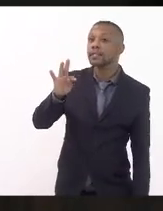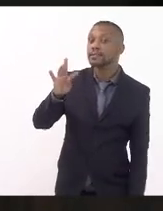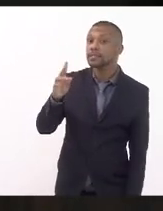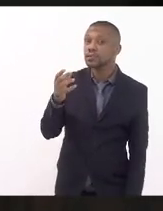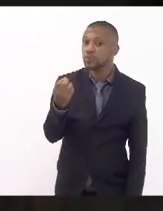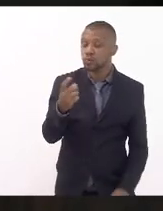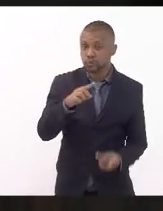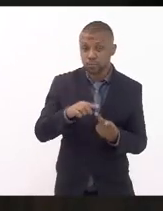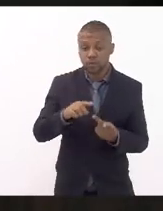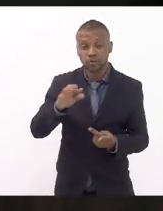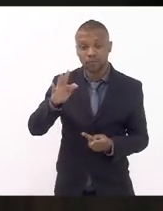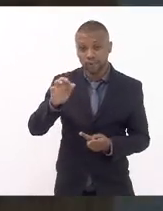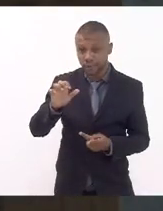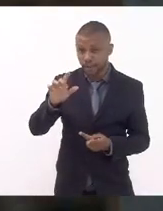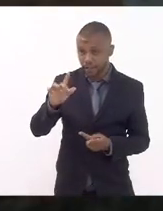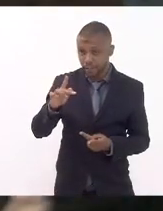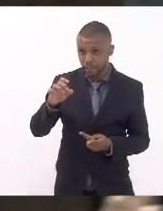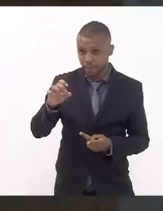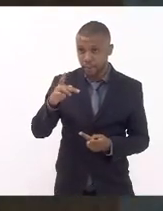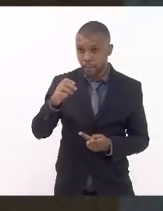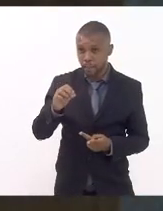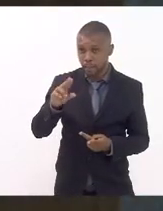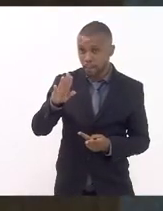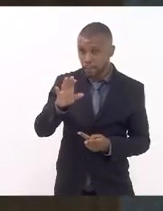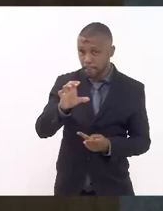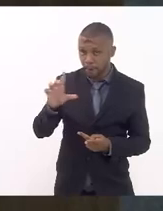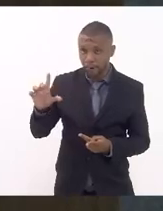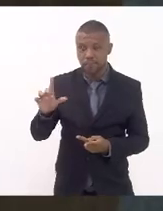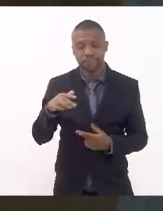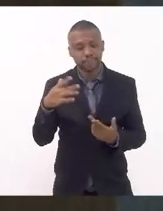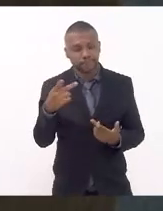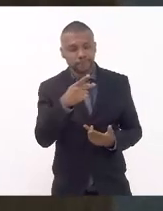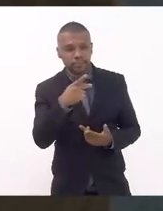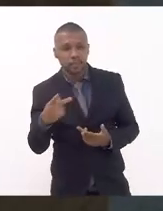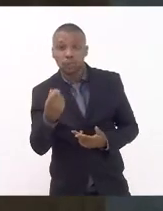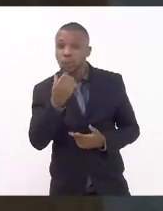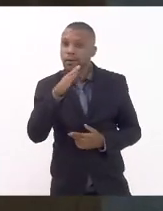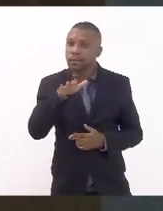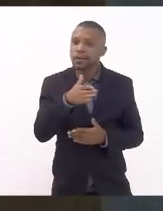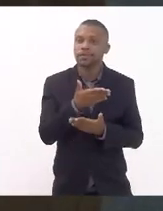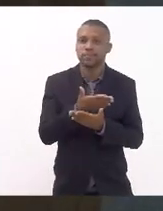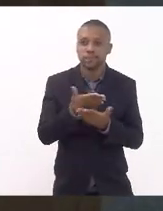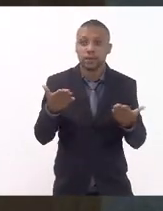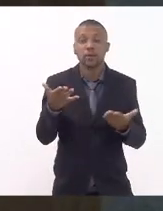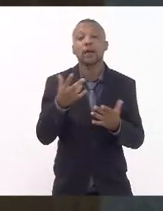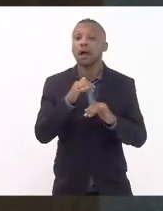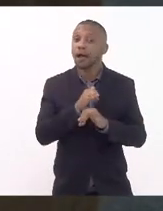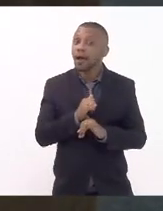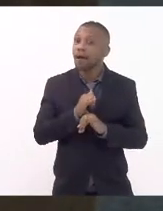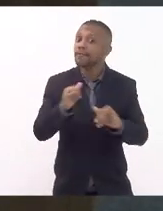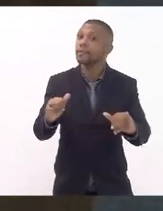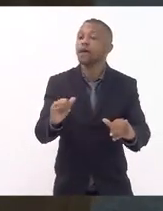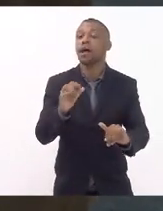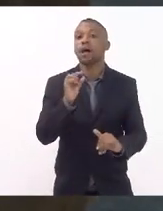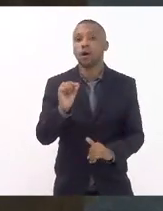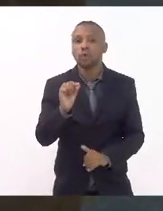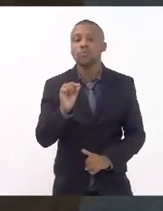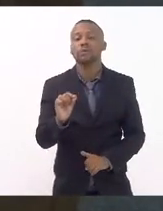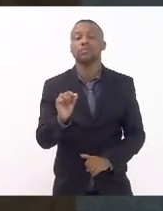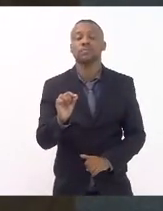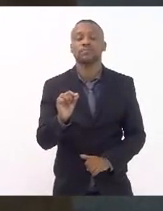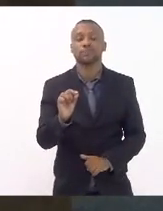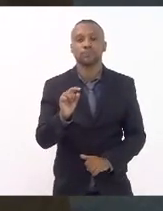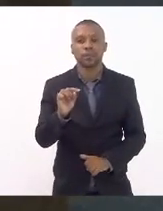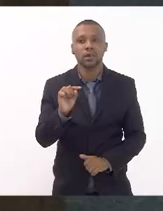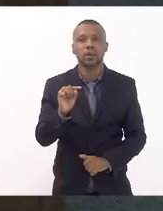deputado Felipe Albel. Presidente, boa tarde a todos e a todas. Eu quero informar aqui,